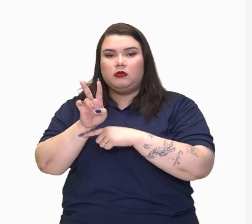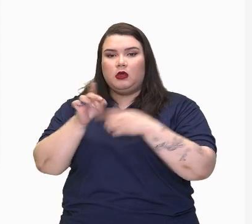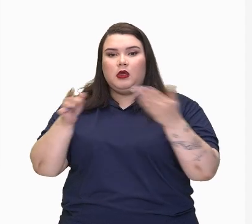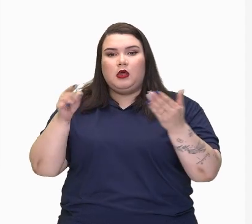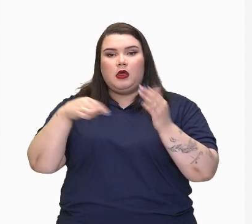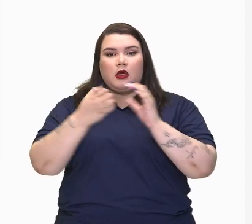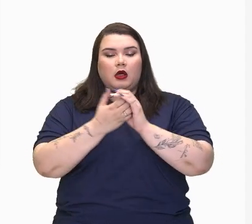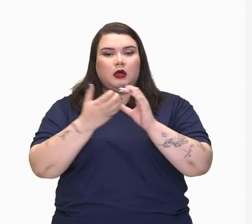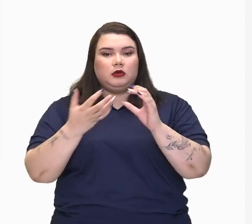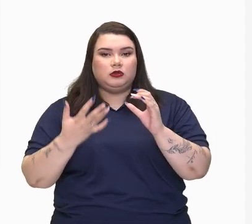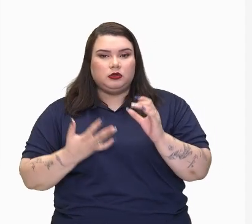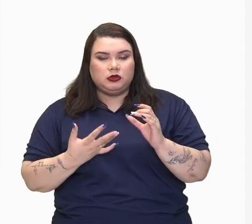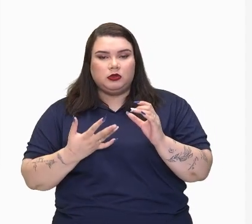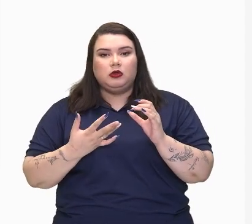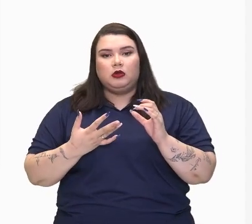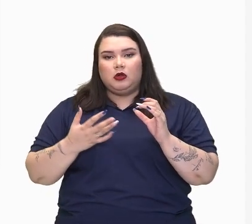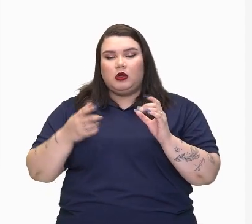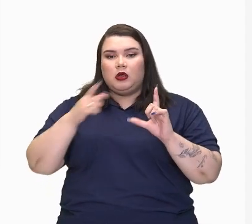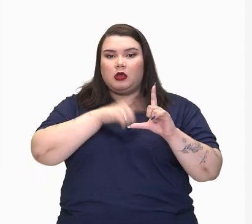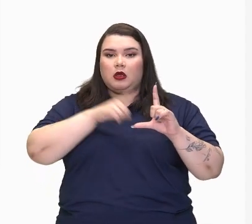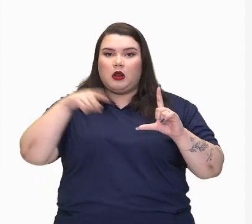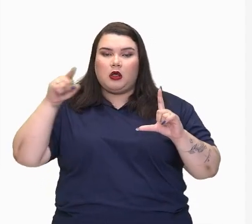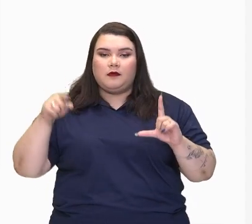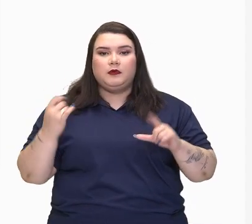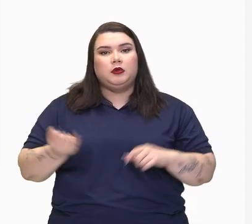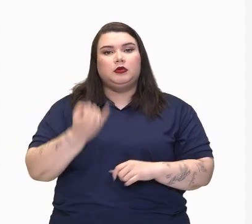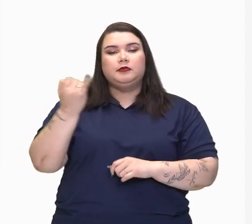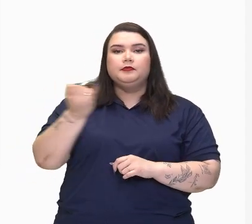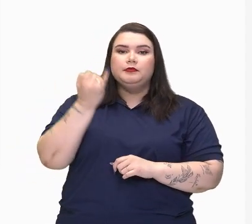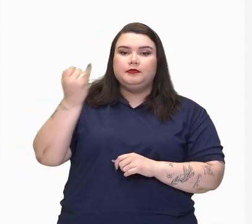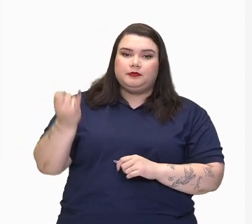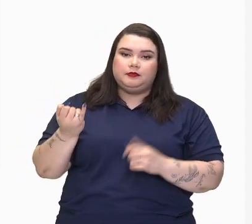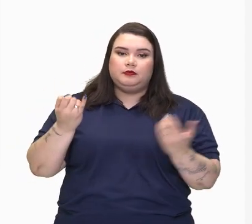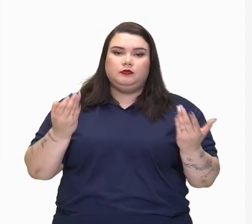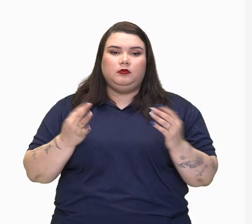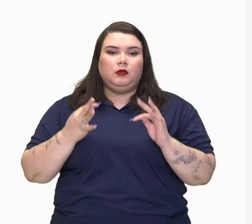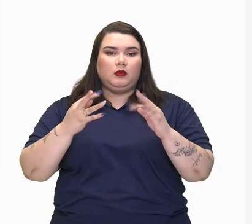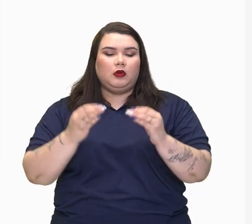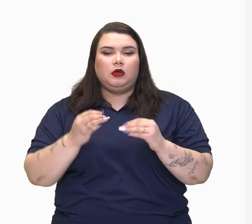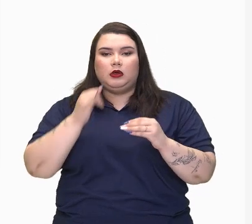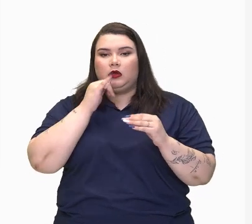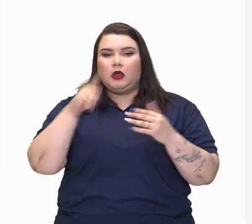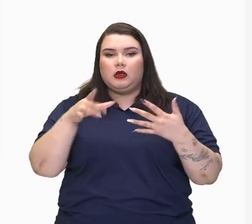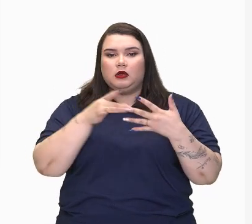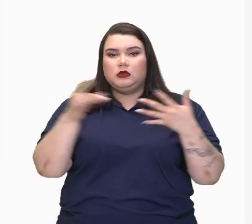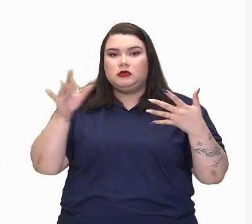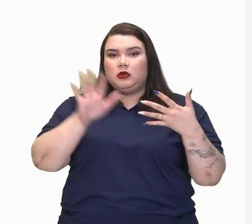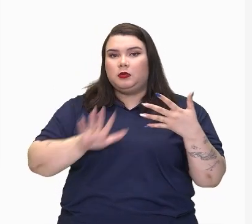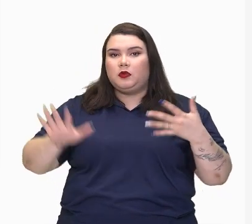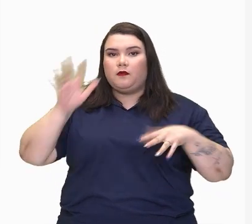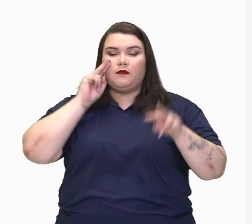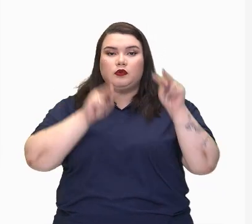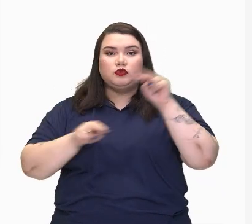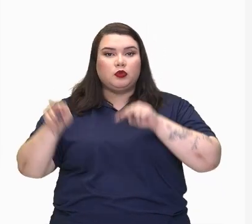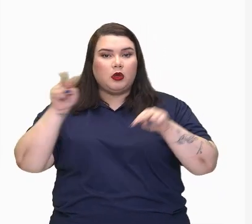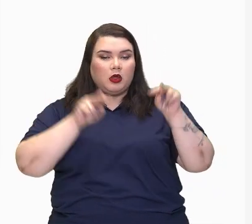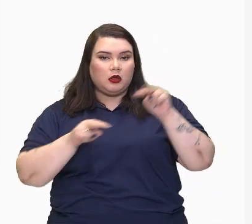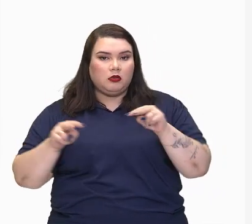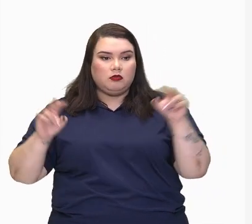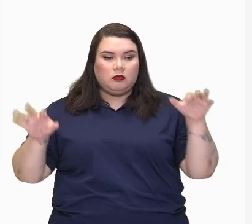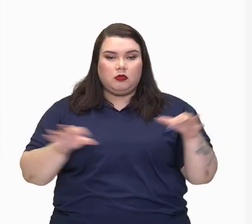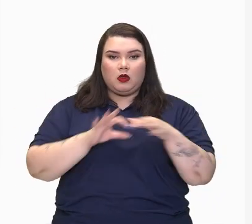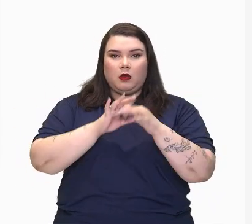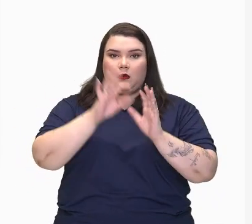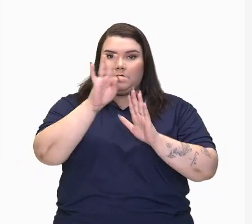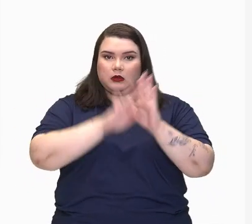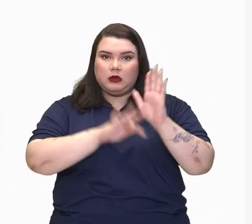elementos gráficos muito importantes, toda essa que a gente chama de semiótica, né, esses elementos visuais aliados ao